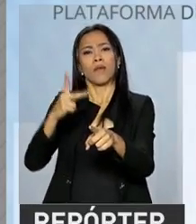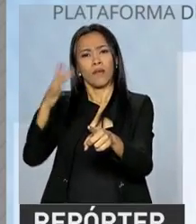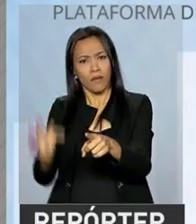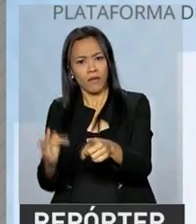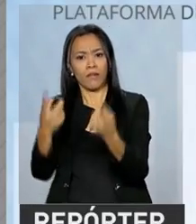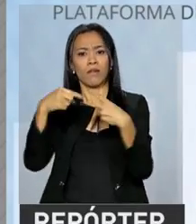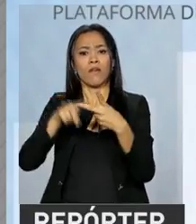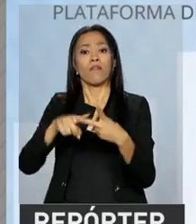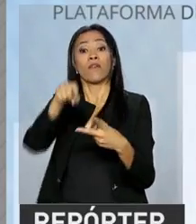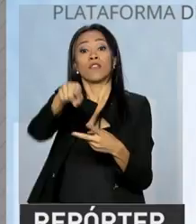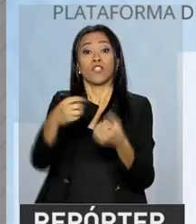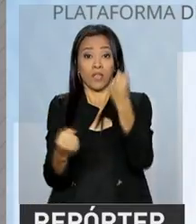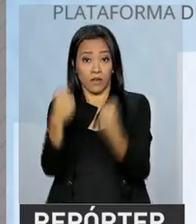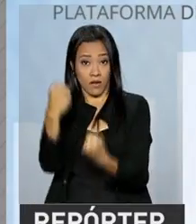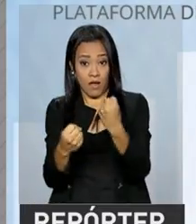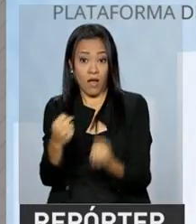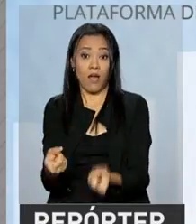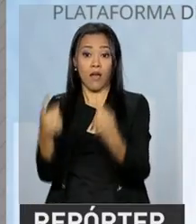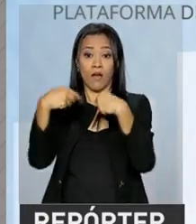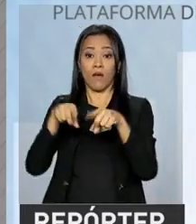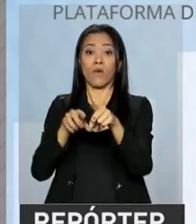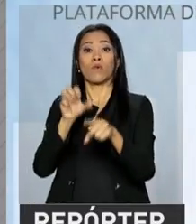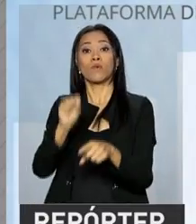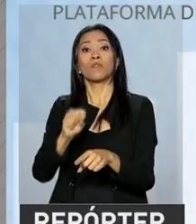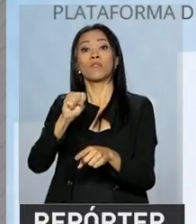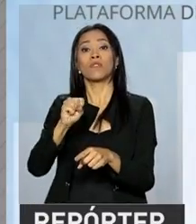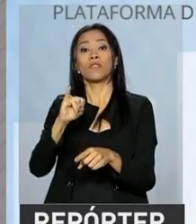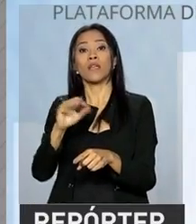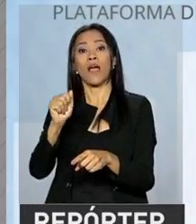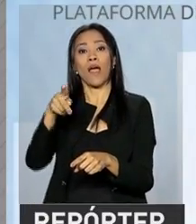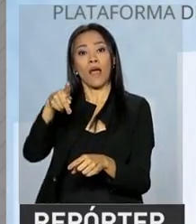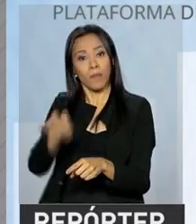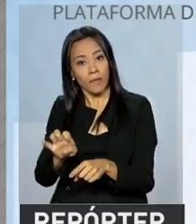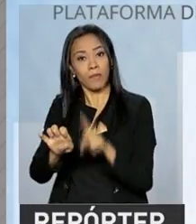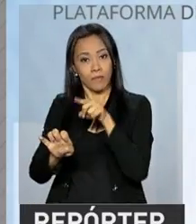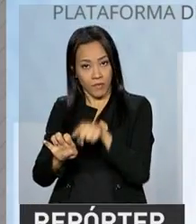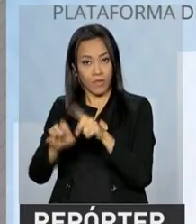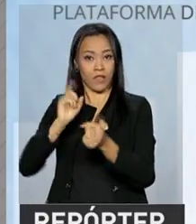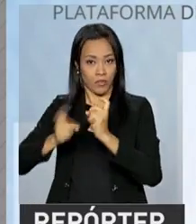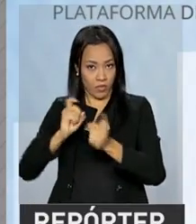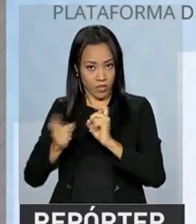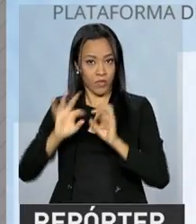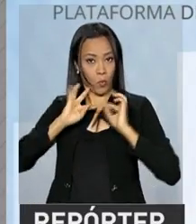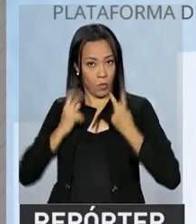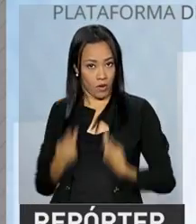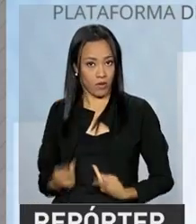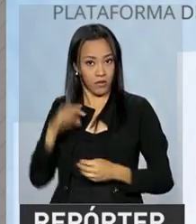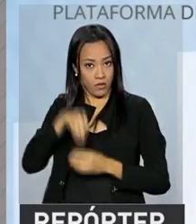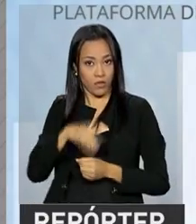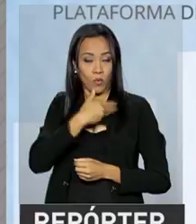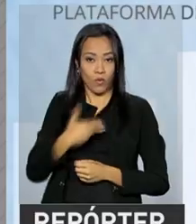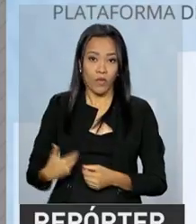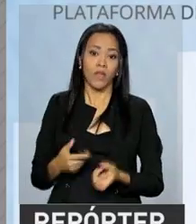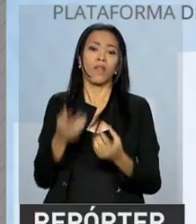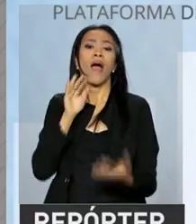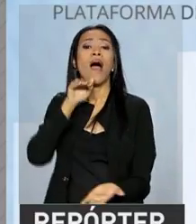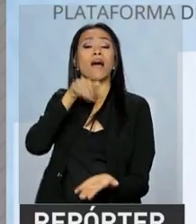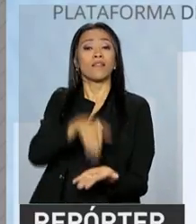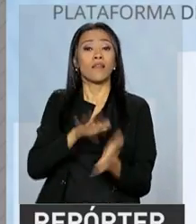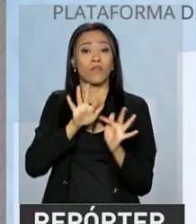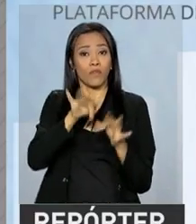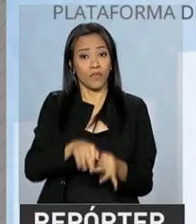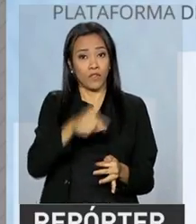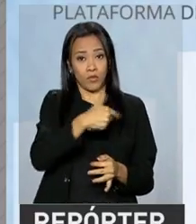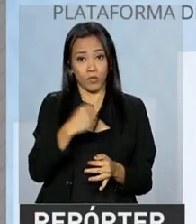de veículos o sistema integrado de administração de recursos humanos até o final de 2017